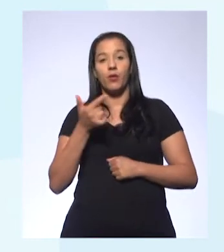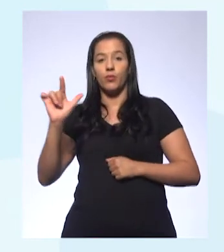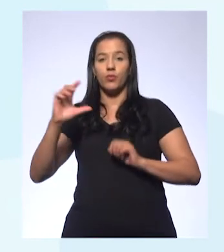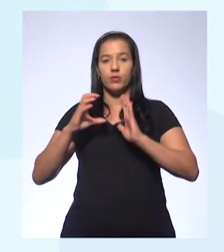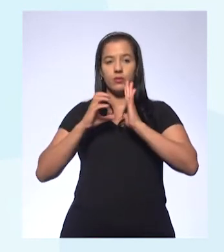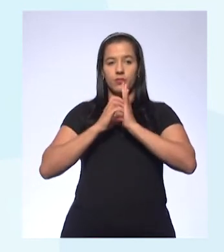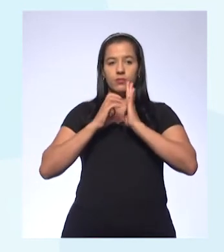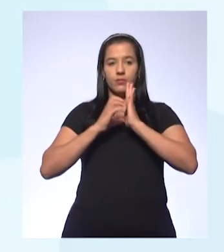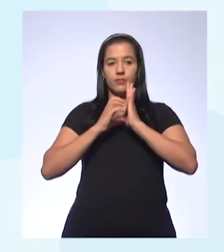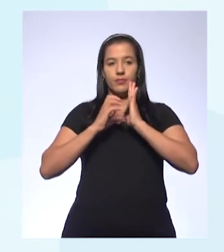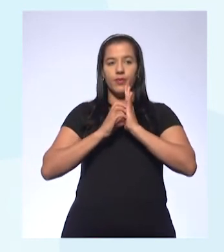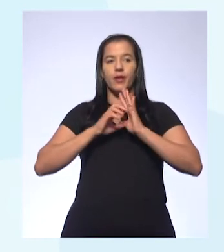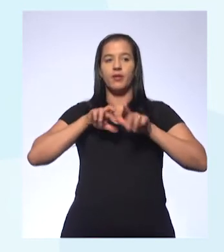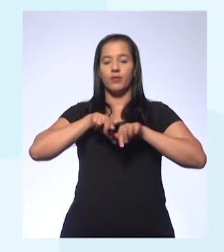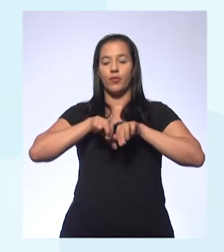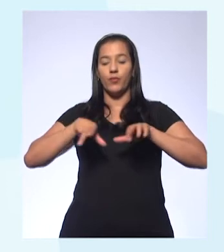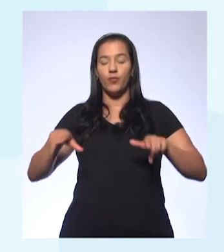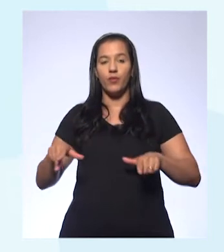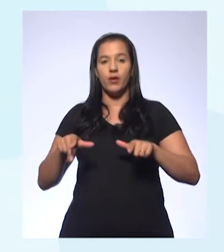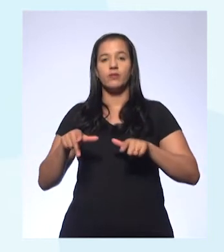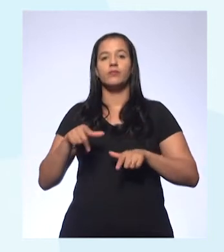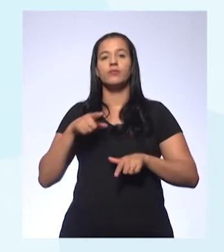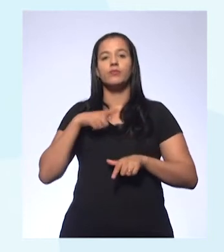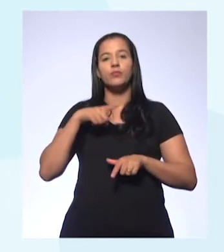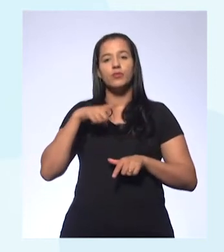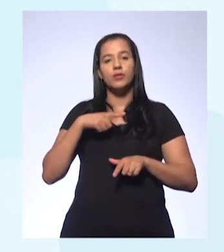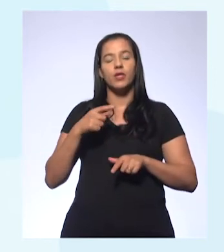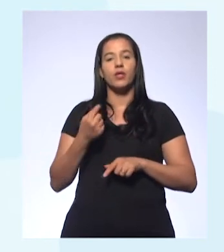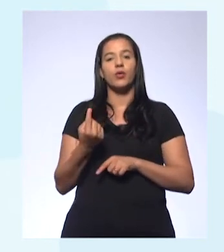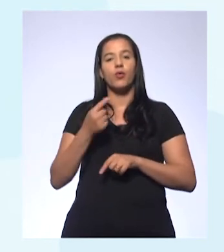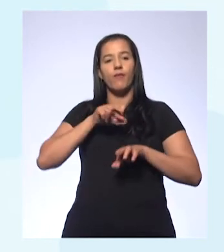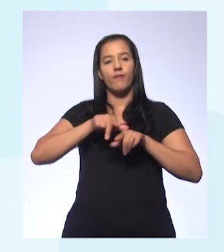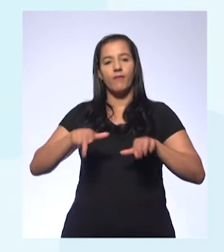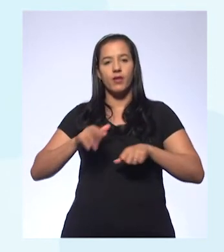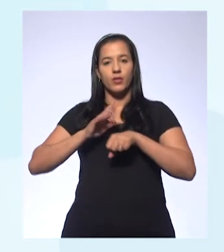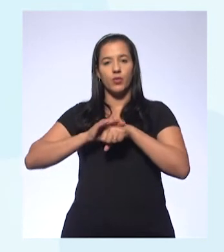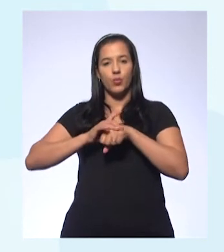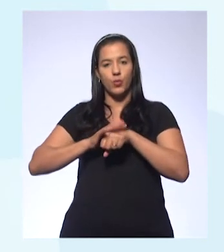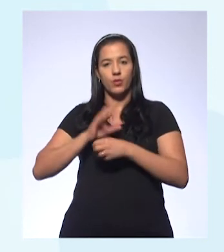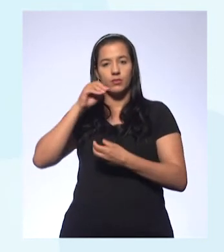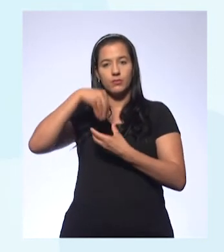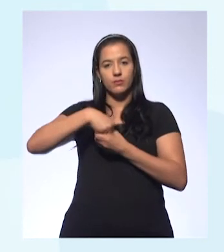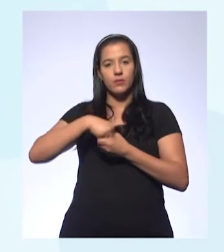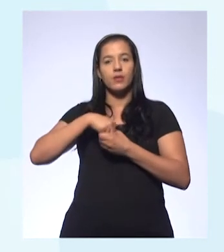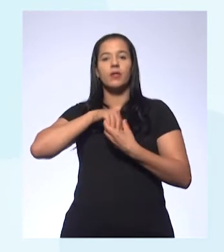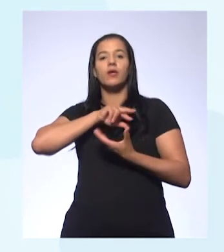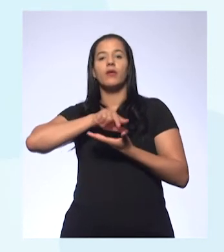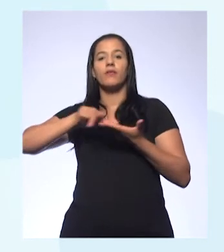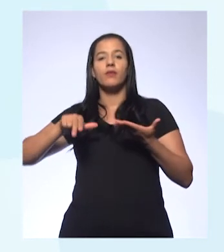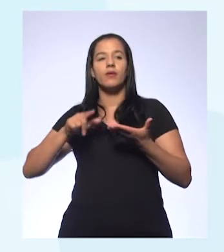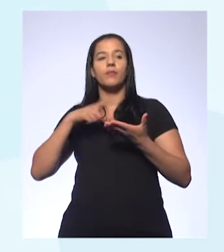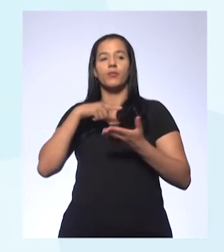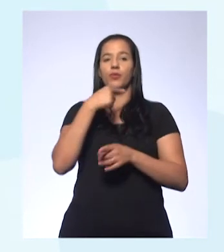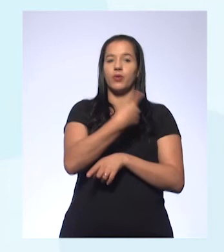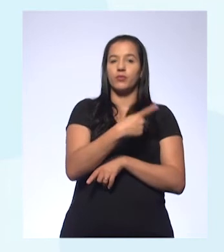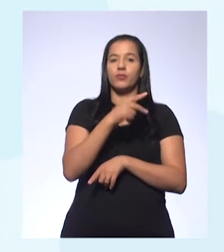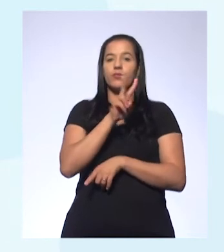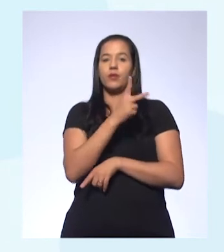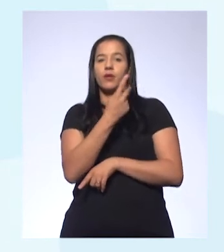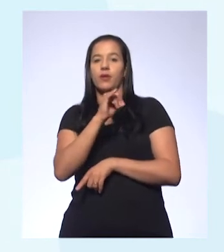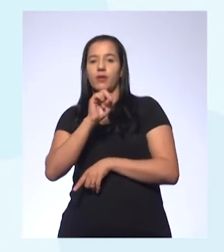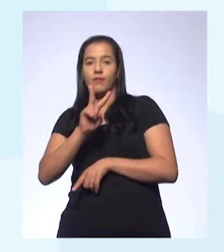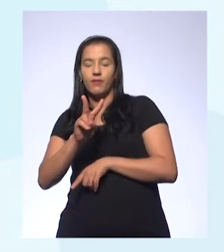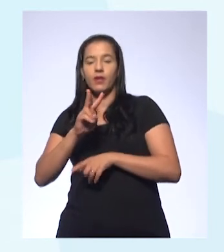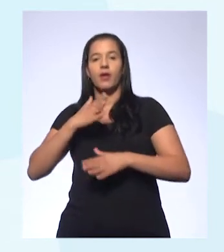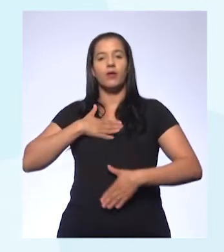uma série de condições médicas compostas por uma variedade de doenças que ocorrem porque o HIV interfere na capacidade